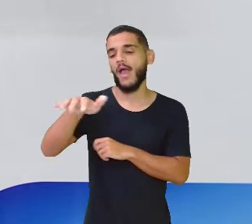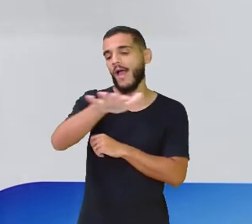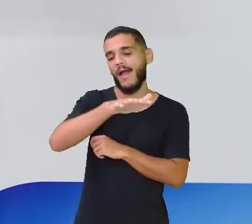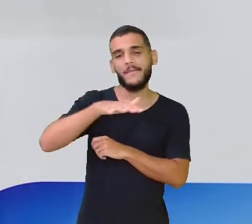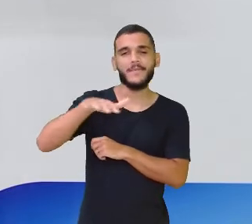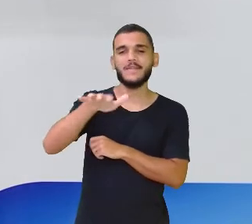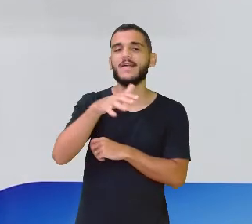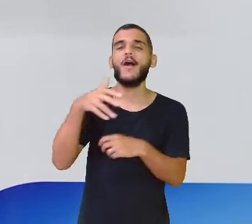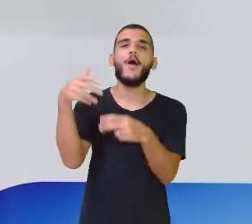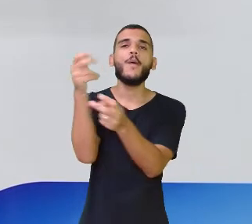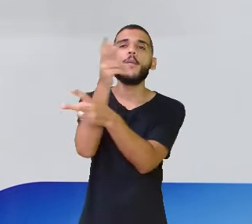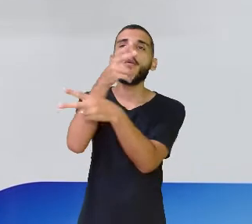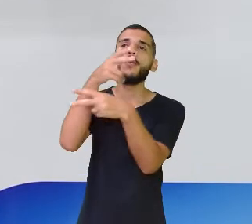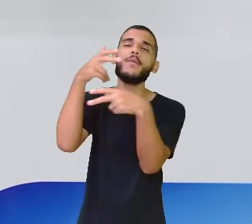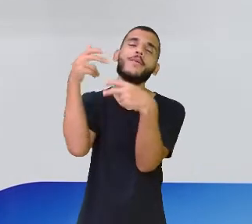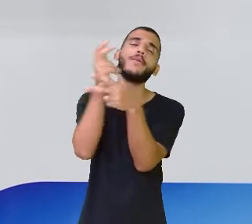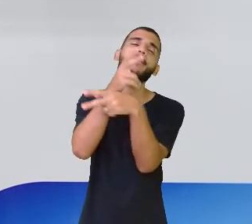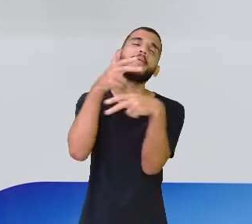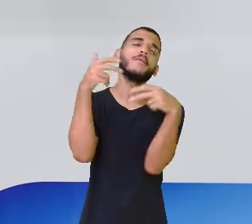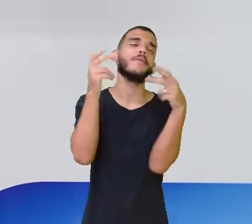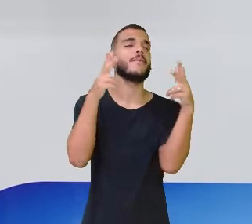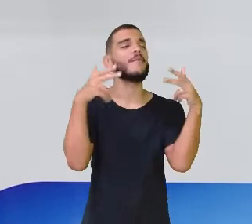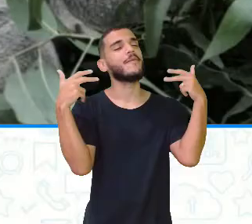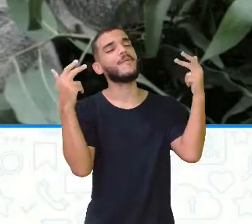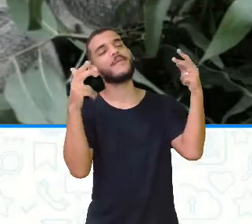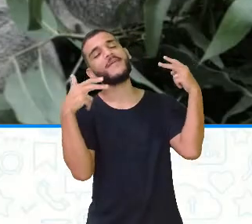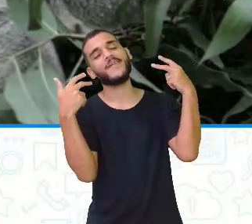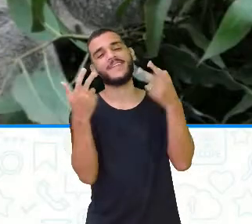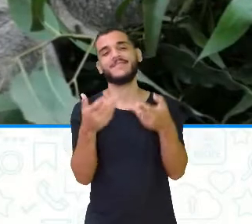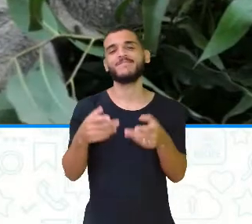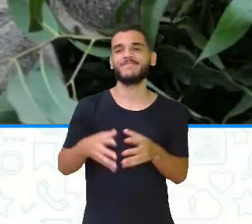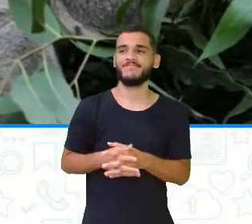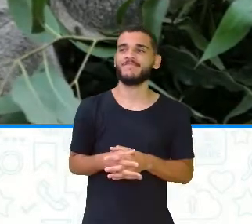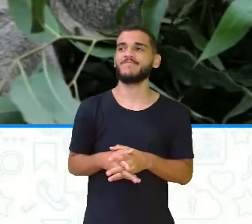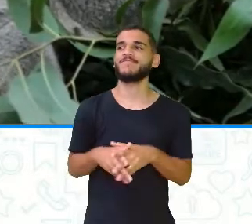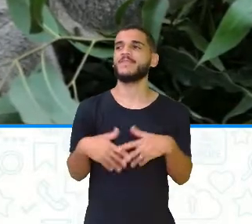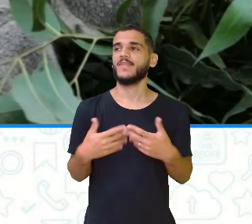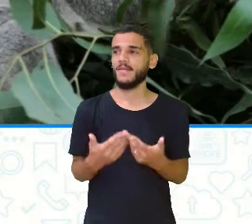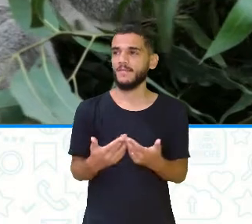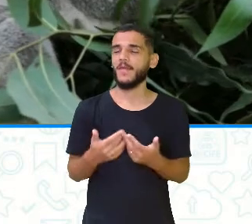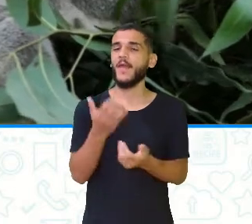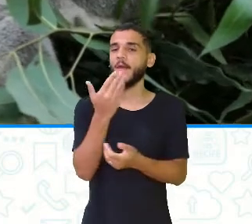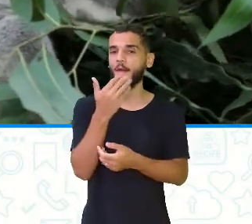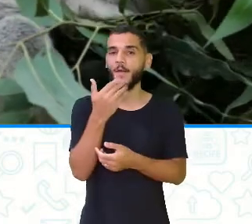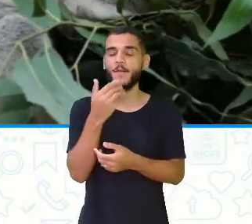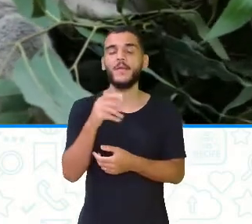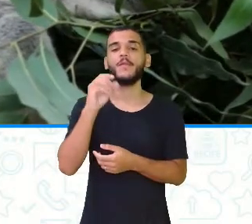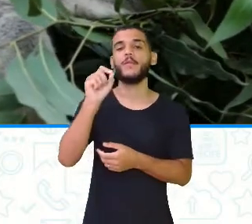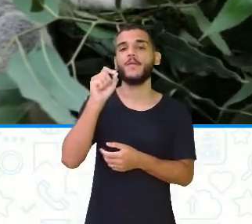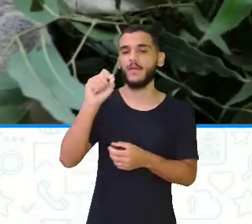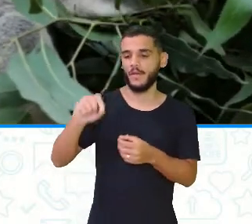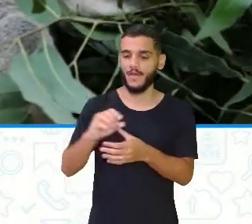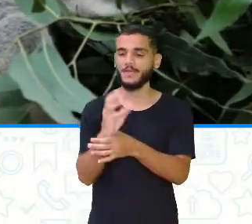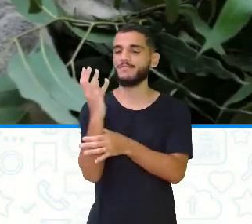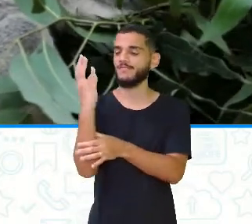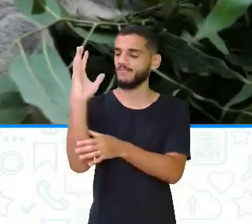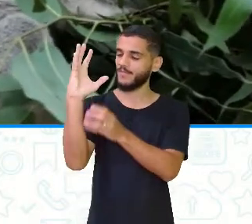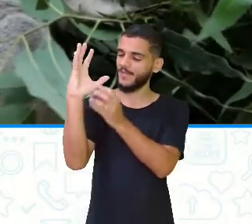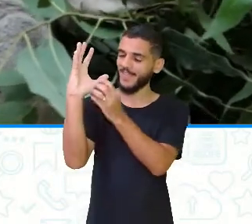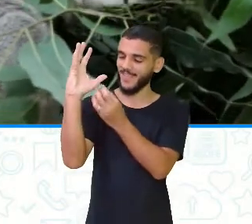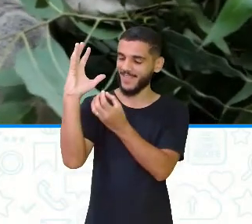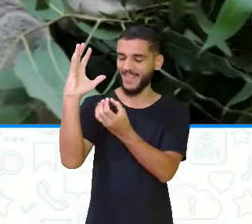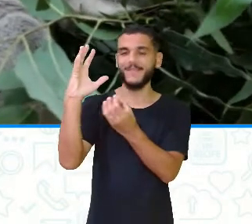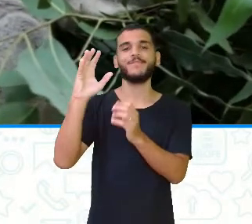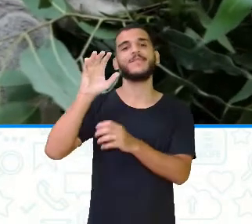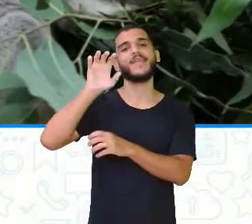aproveitando a brisa e se alimentando de folhas de eucalipto, que é o que ele está comendo ali, que é a dieta principal dele. E